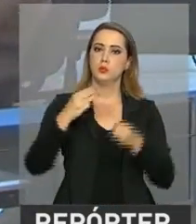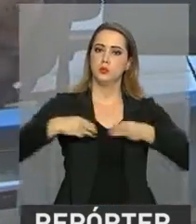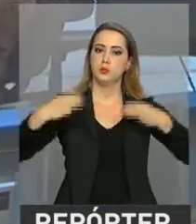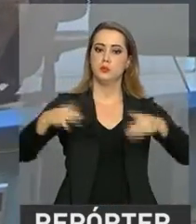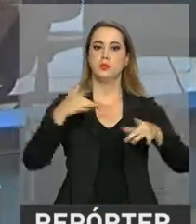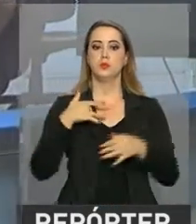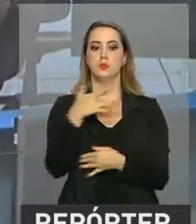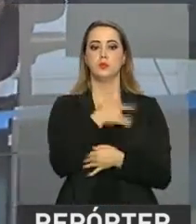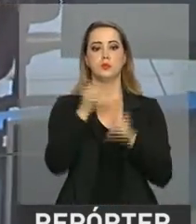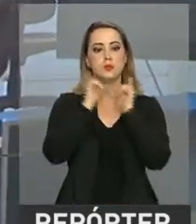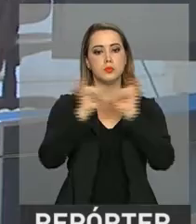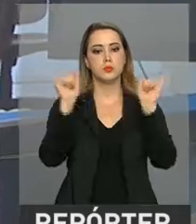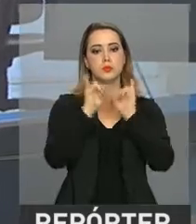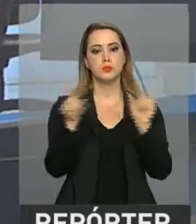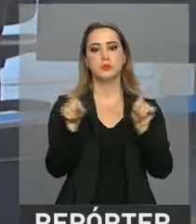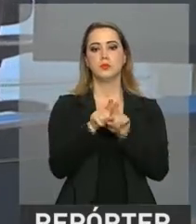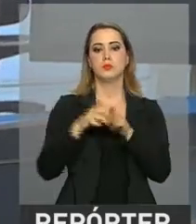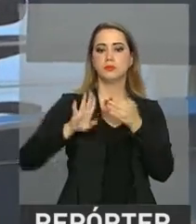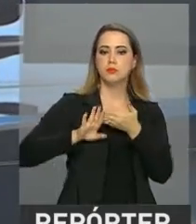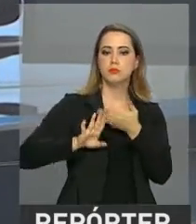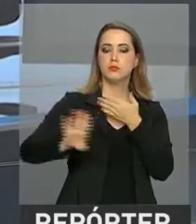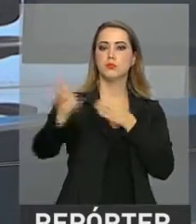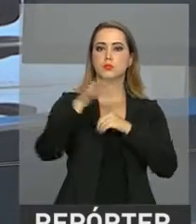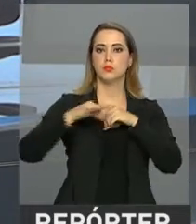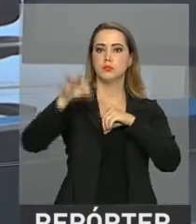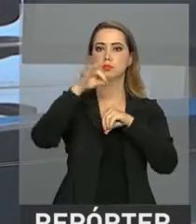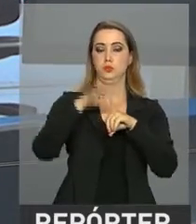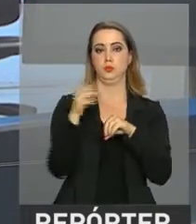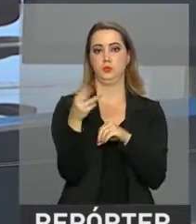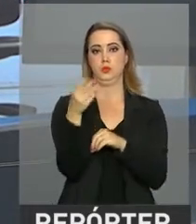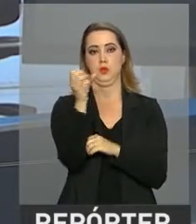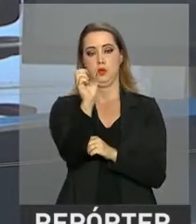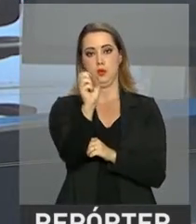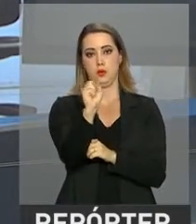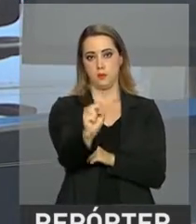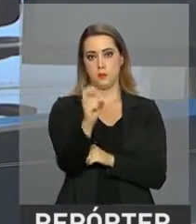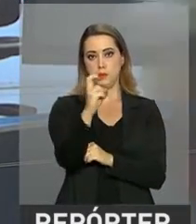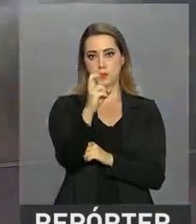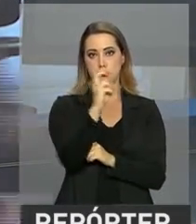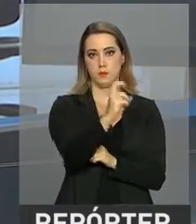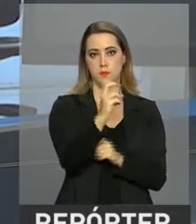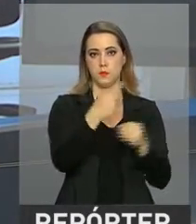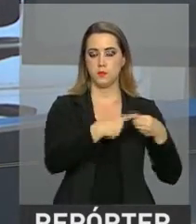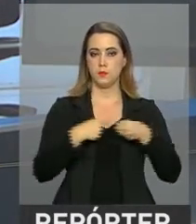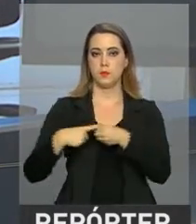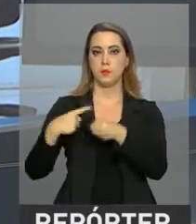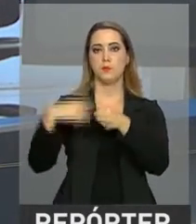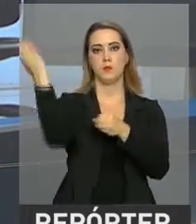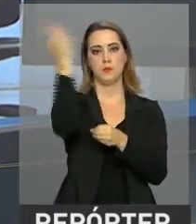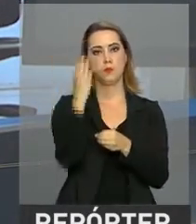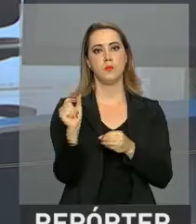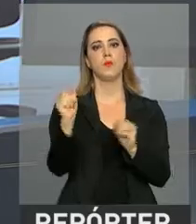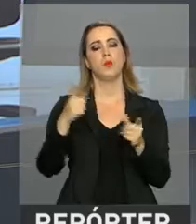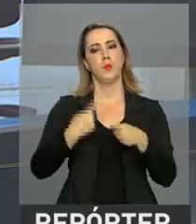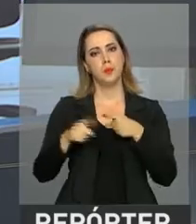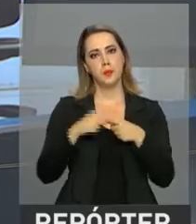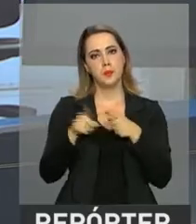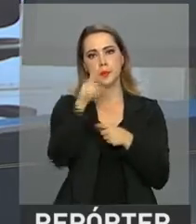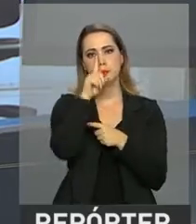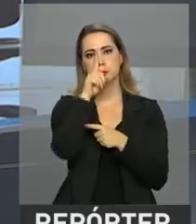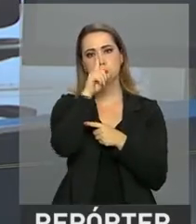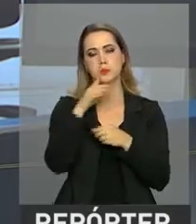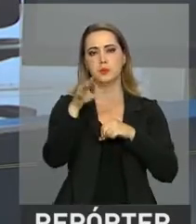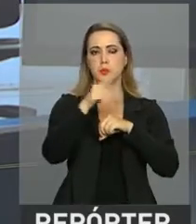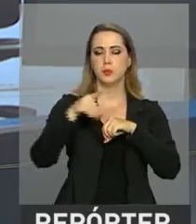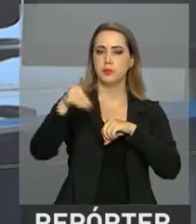para combater o mosquito Aedes aegypti. 855 cidades brasileiras estão em situação de risco para surtos de dengue,